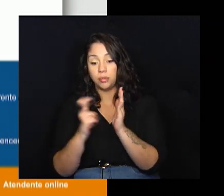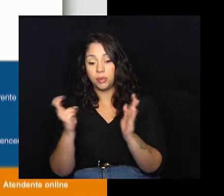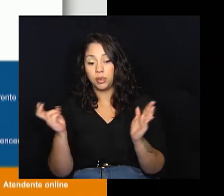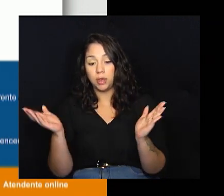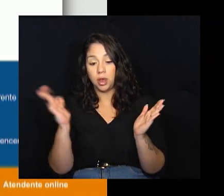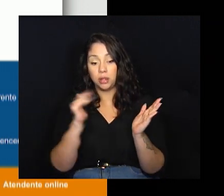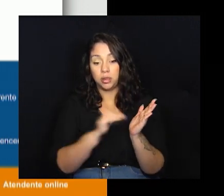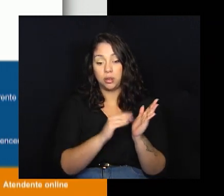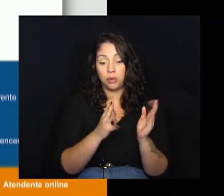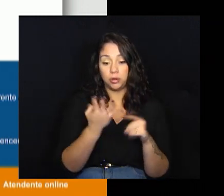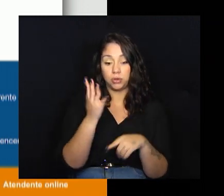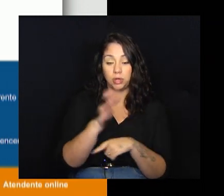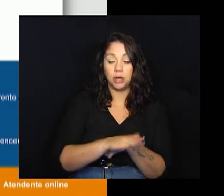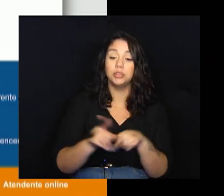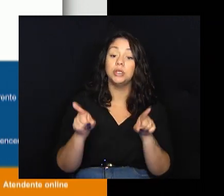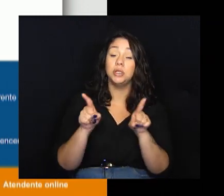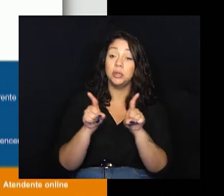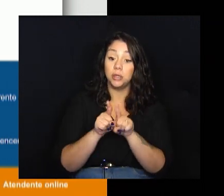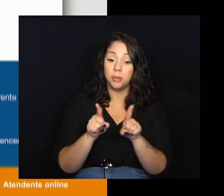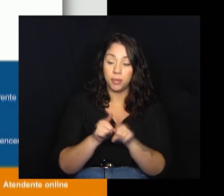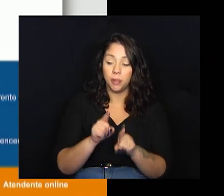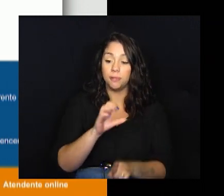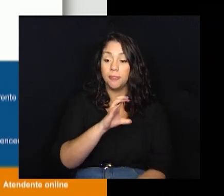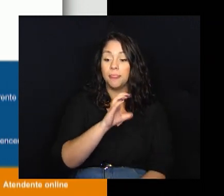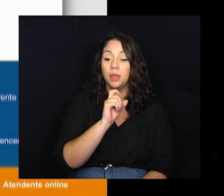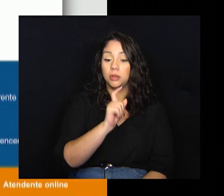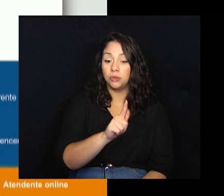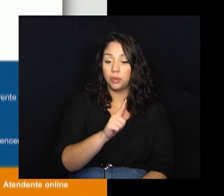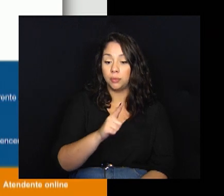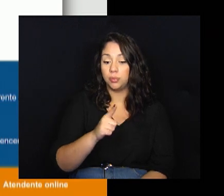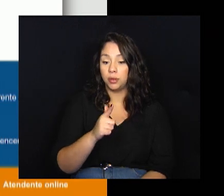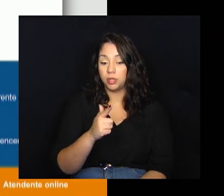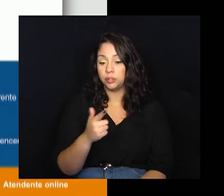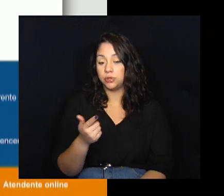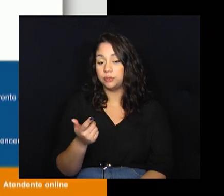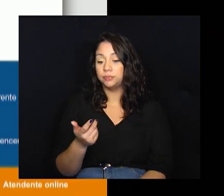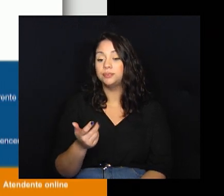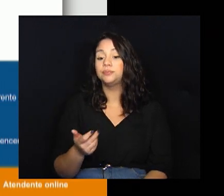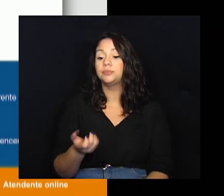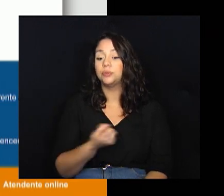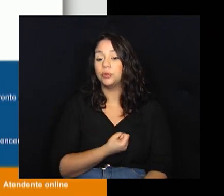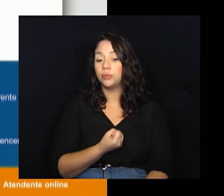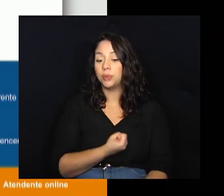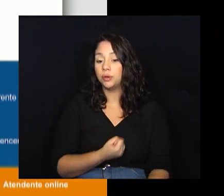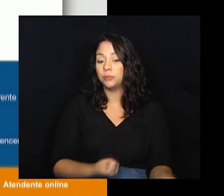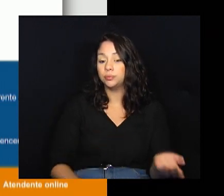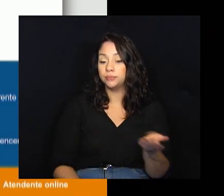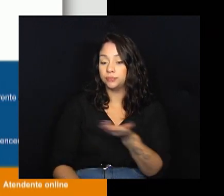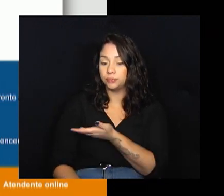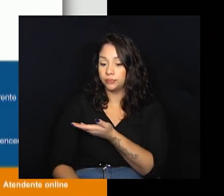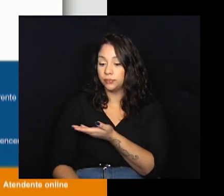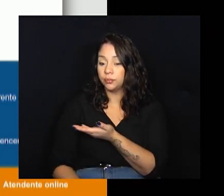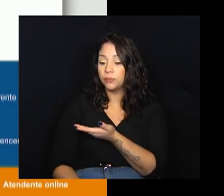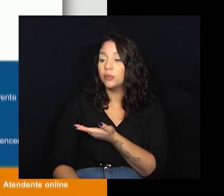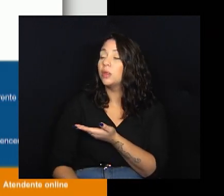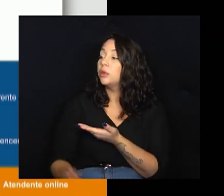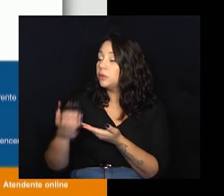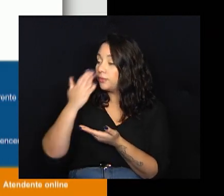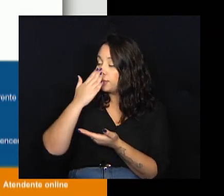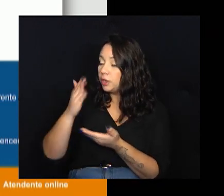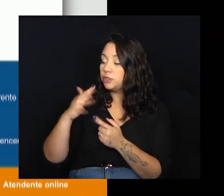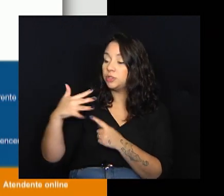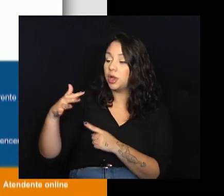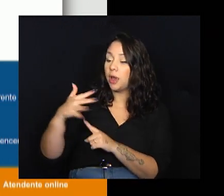e tem a unidade do Campo Grande na Rua Manoel Machado Pereira 902 ficar ali em frente à Praça da